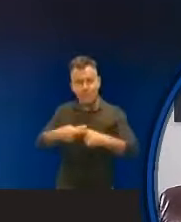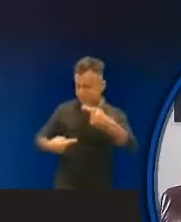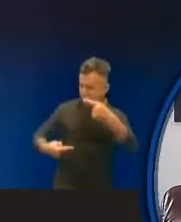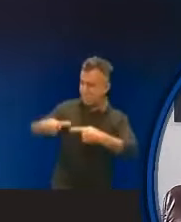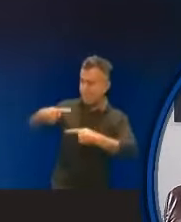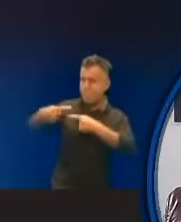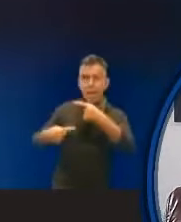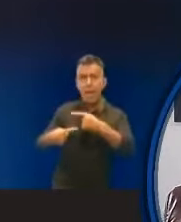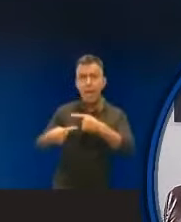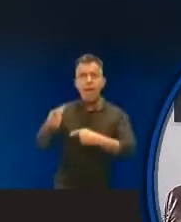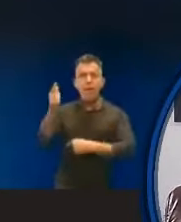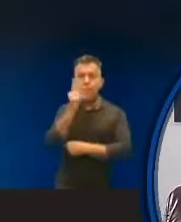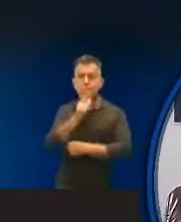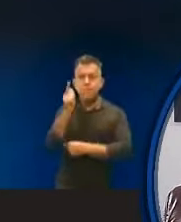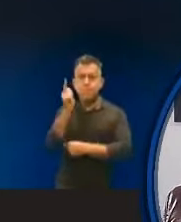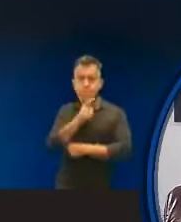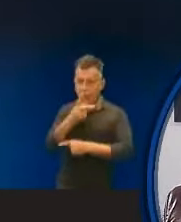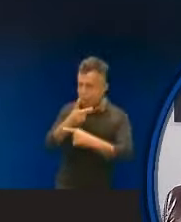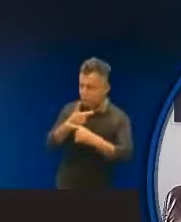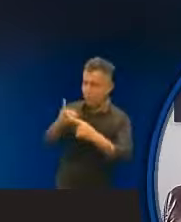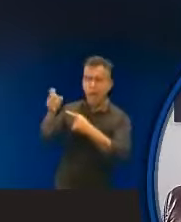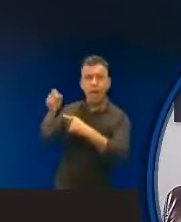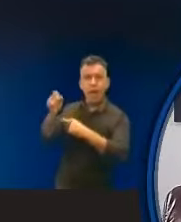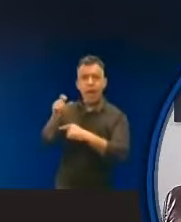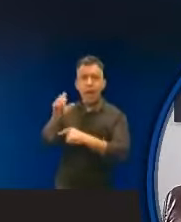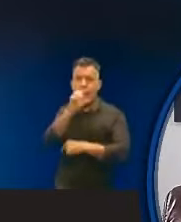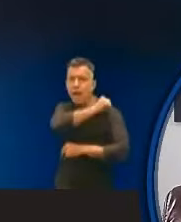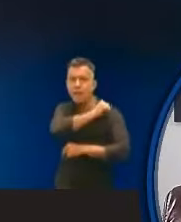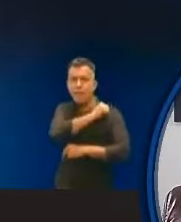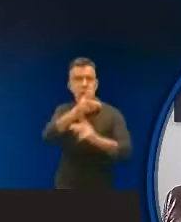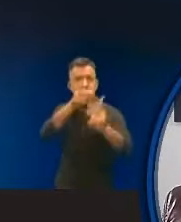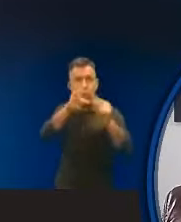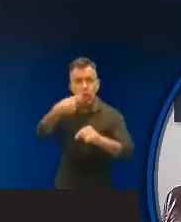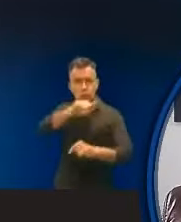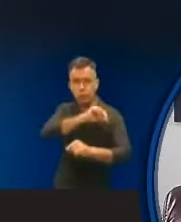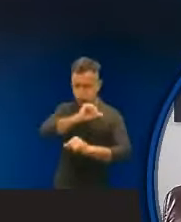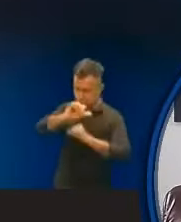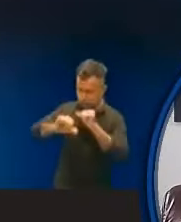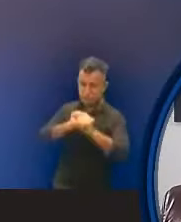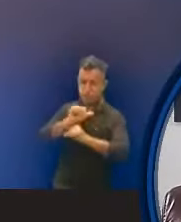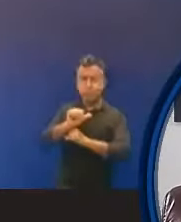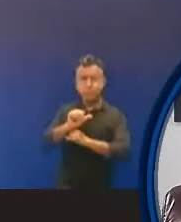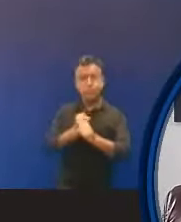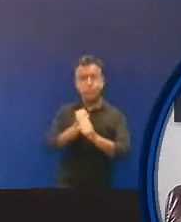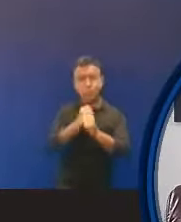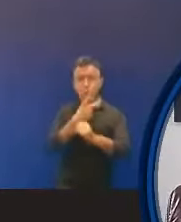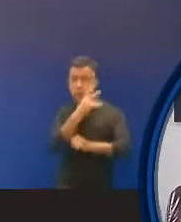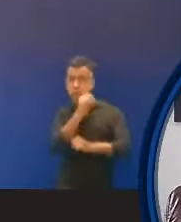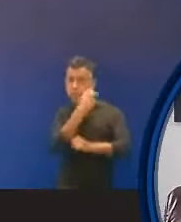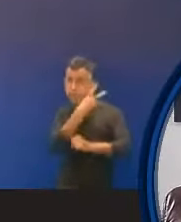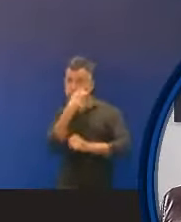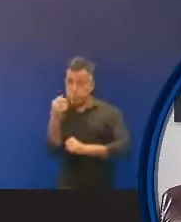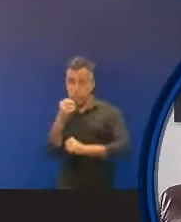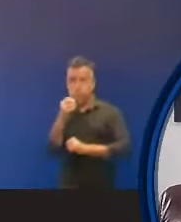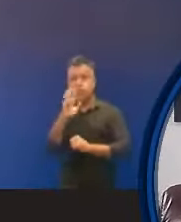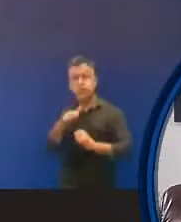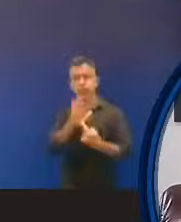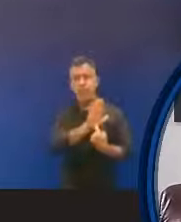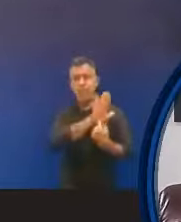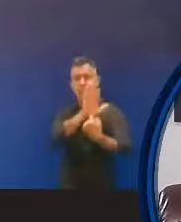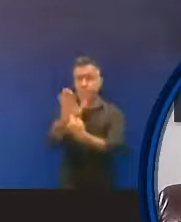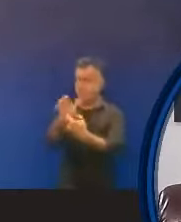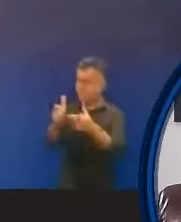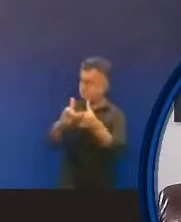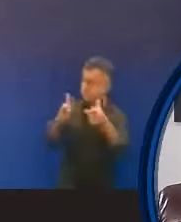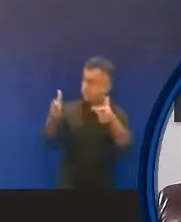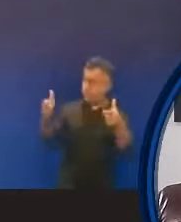vitórias chegam tão rápido quanto as nossas mudanças. Em 2020, já apresentamos um forte crescimento